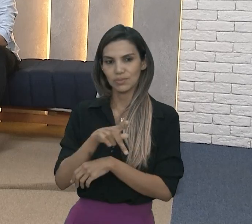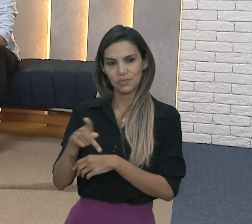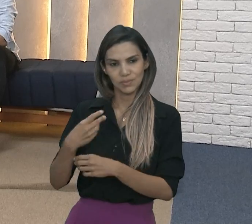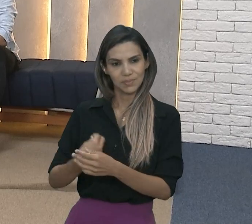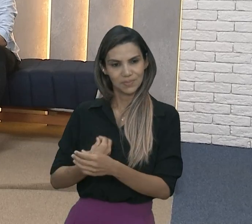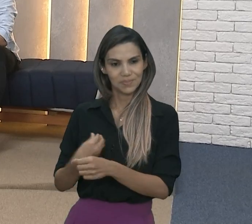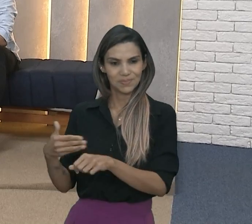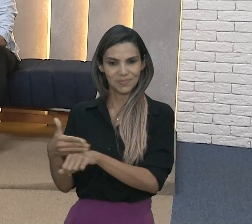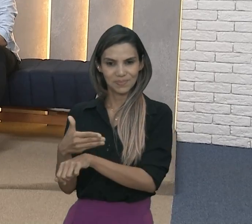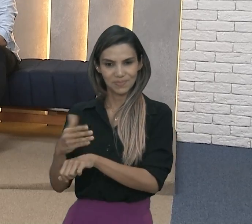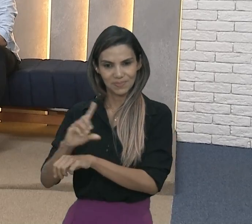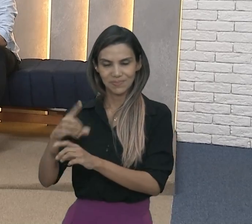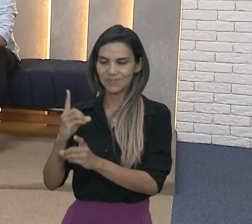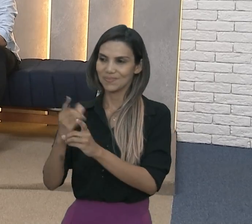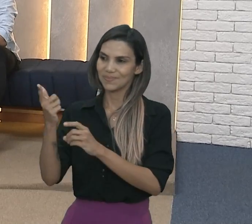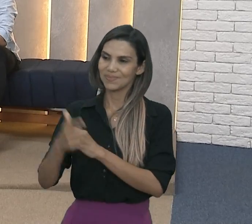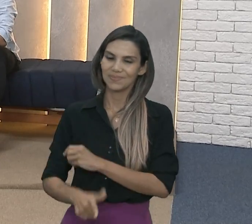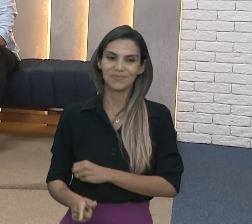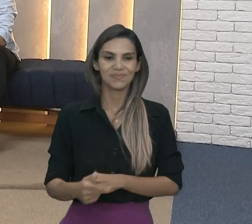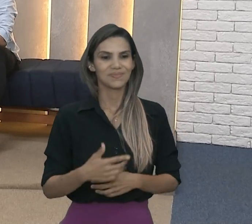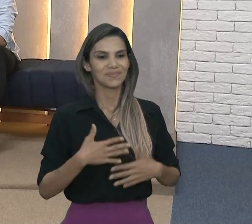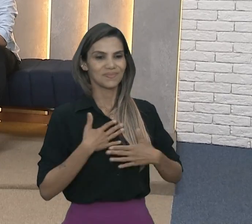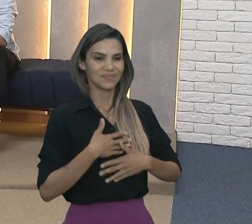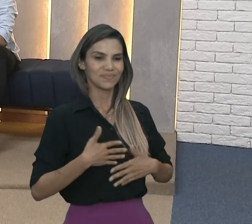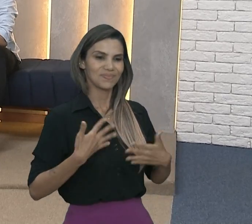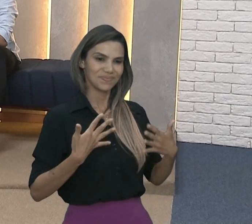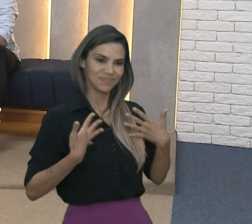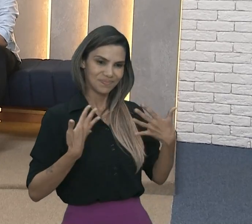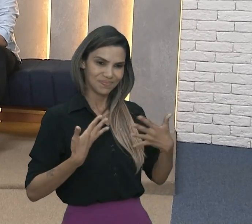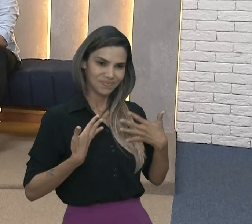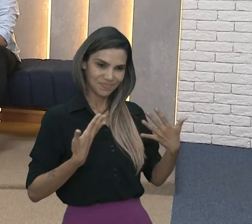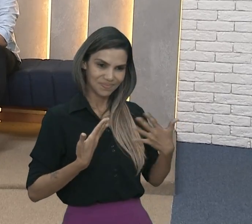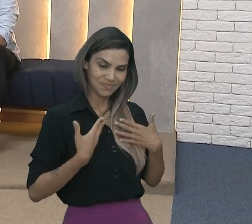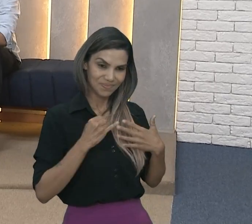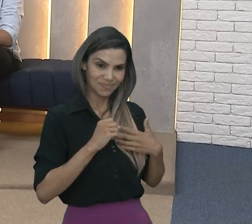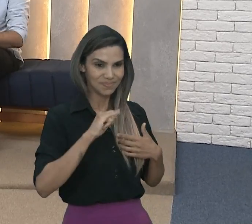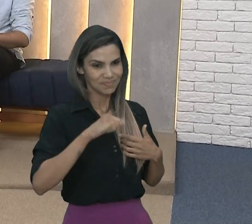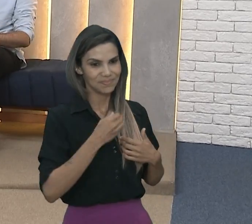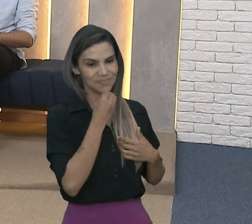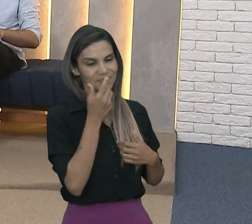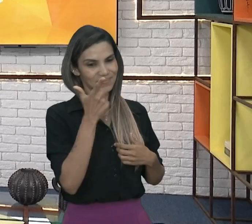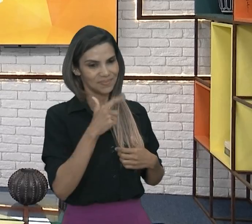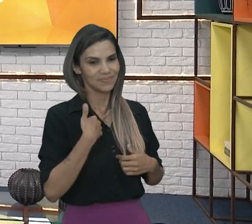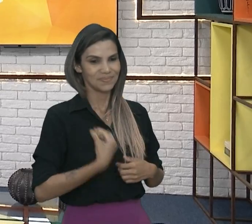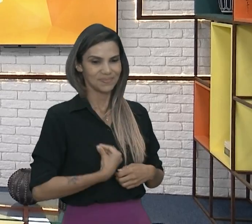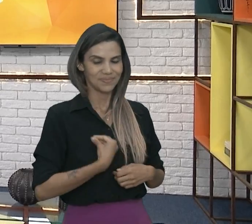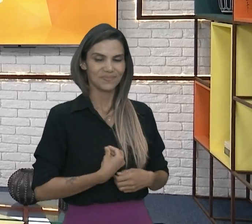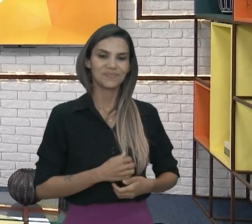participação aqui com a gente. Até uma próxima. Uma alegria, sempre que puder, estarei aqui. Muito obrigado.